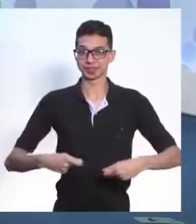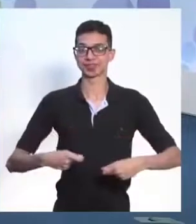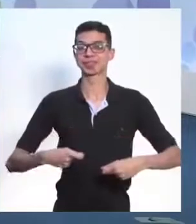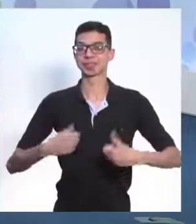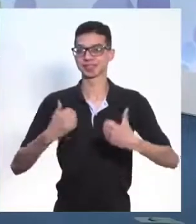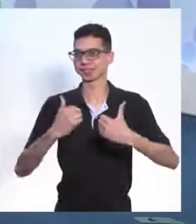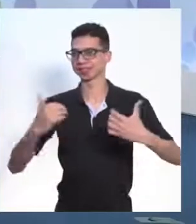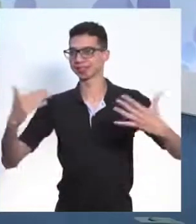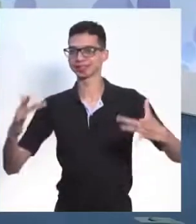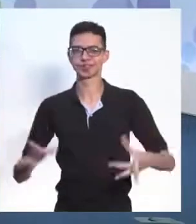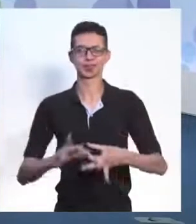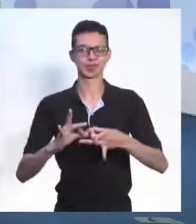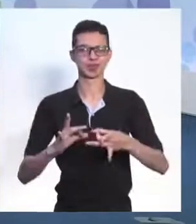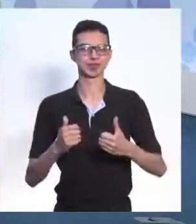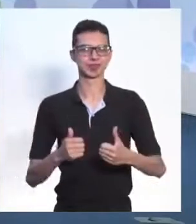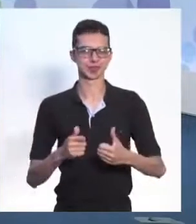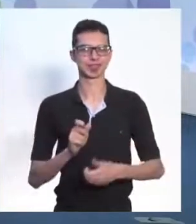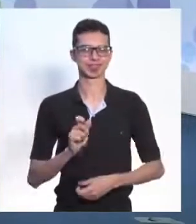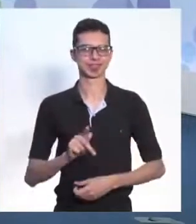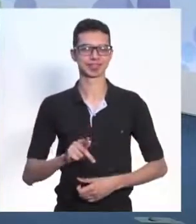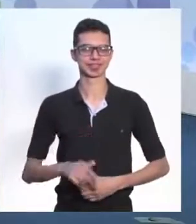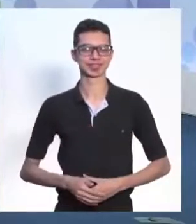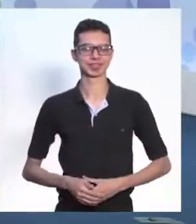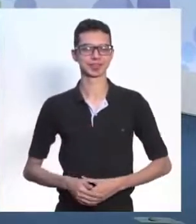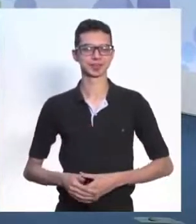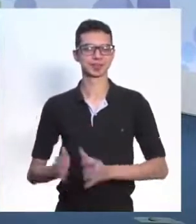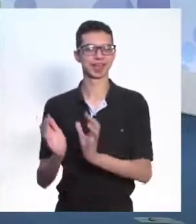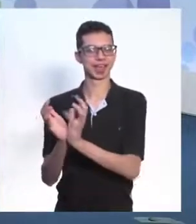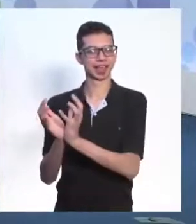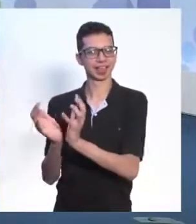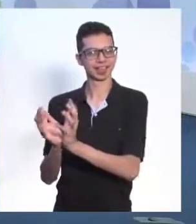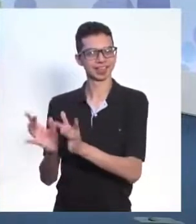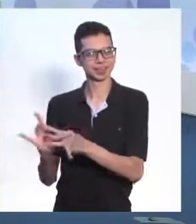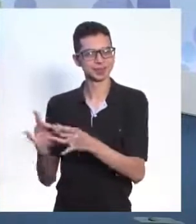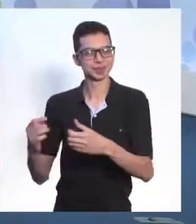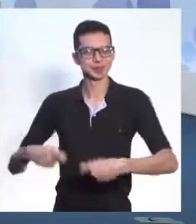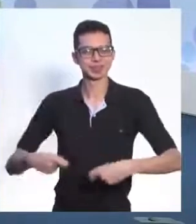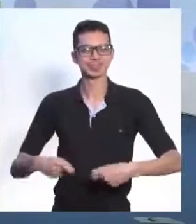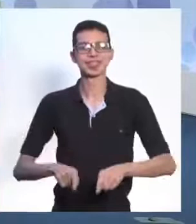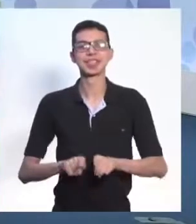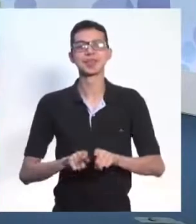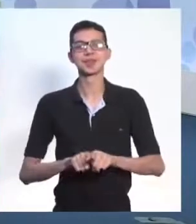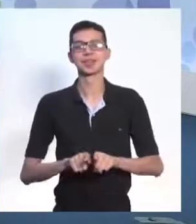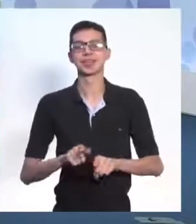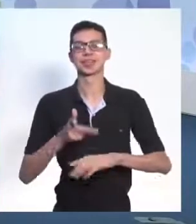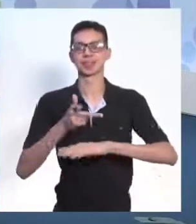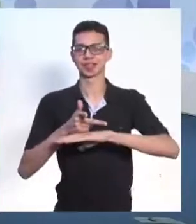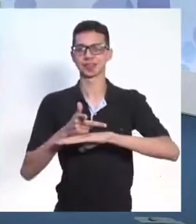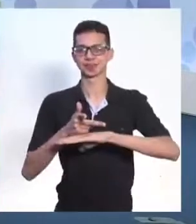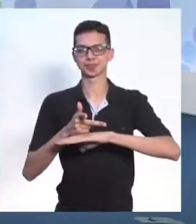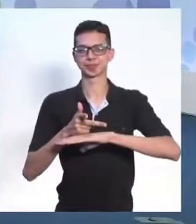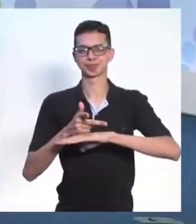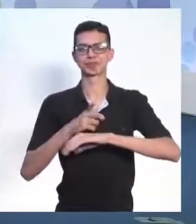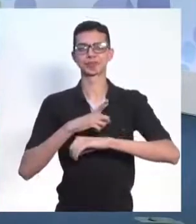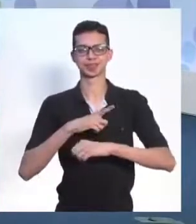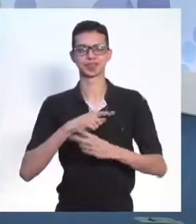gente, beleza? Então, para quem pediu, e lógico, os dois câmeras que estavam fazendo esse processo aí com